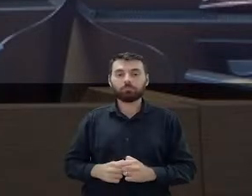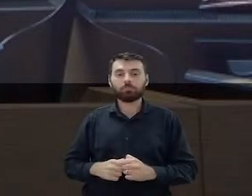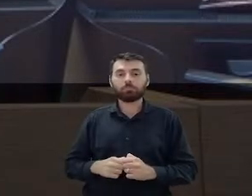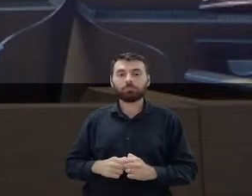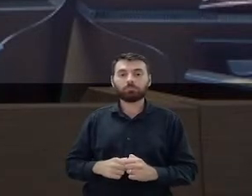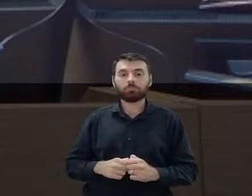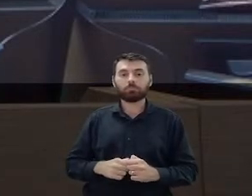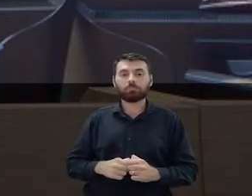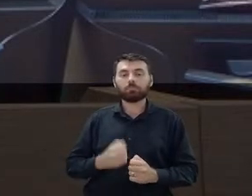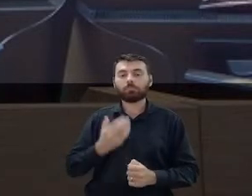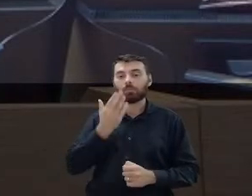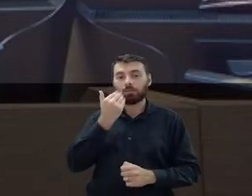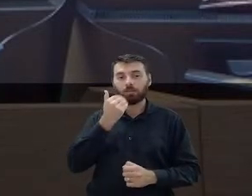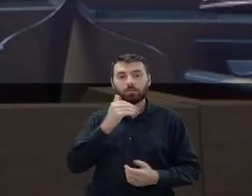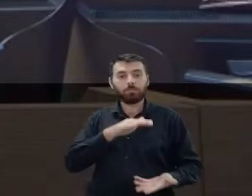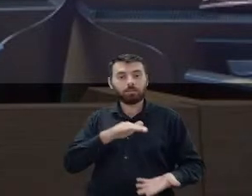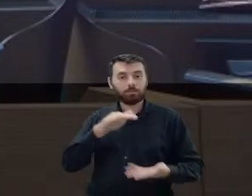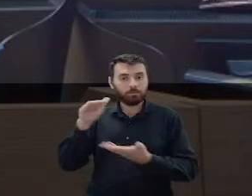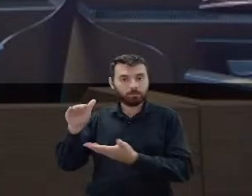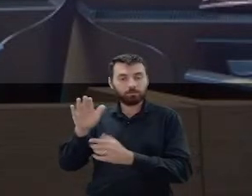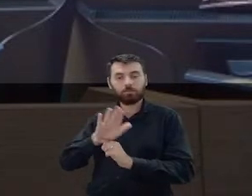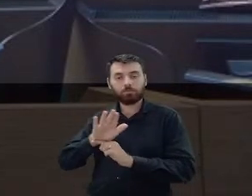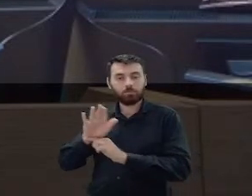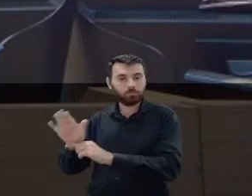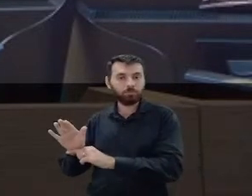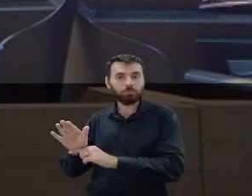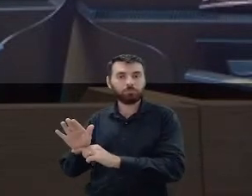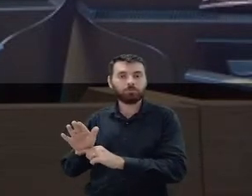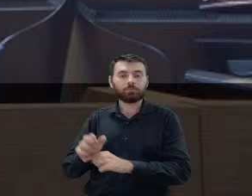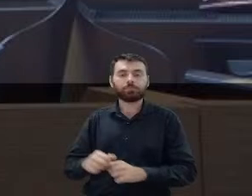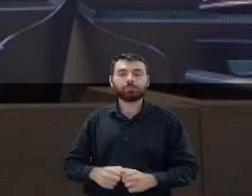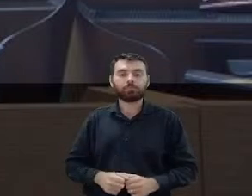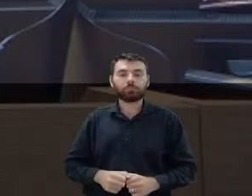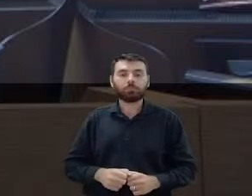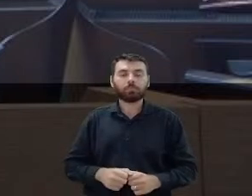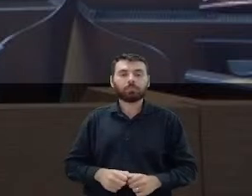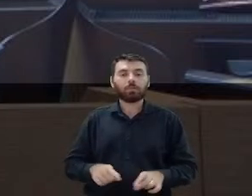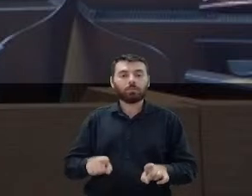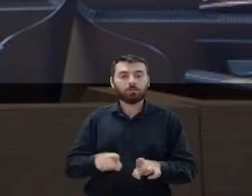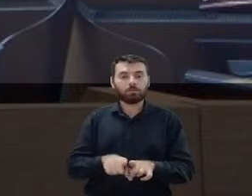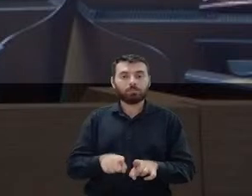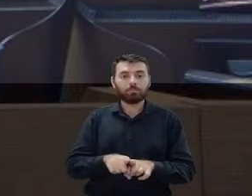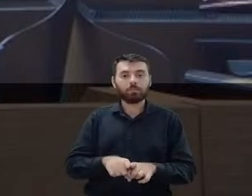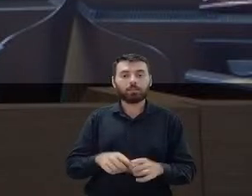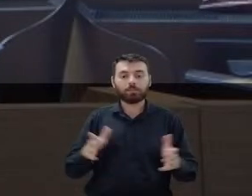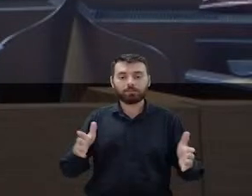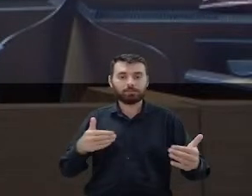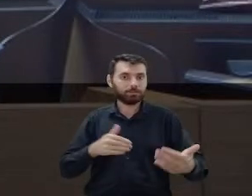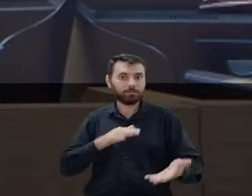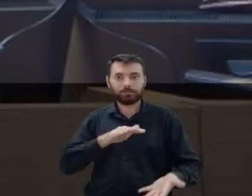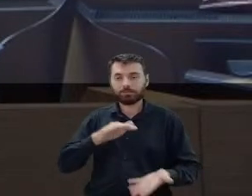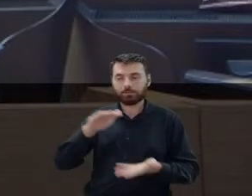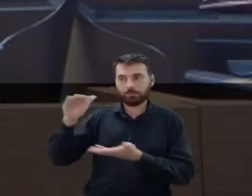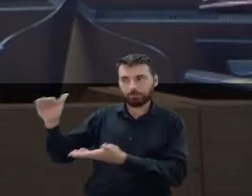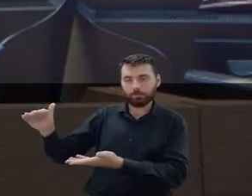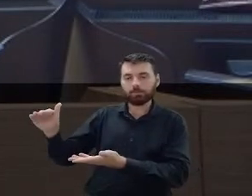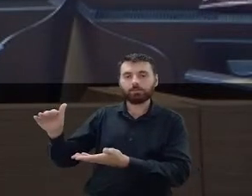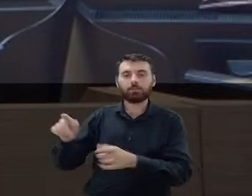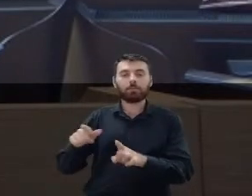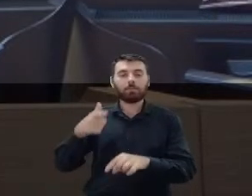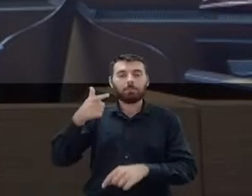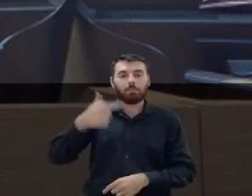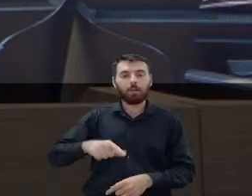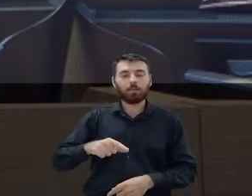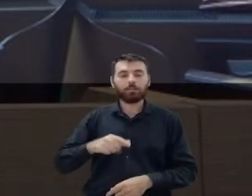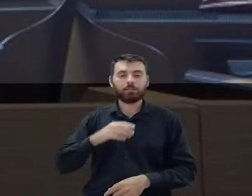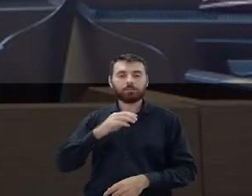auxílio-ajuda, alimentação-refeição, auxílio-ajuda, sexta alimentação e 13ª sexta alimentação